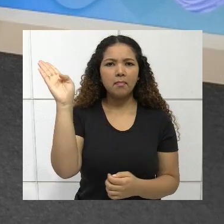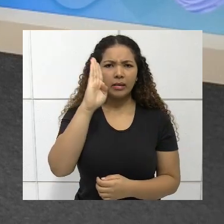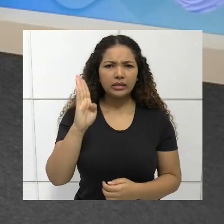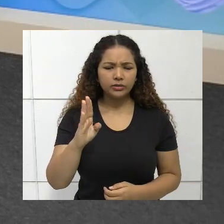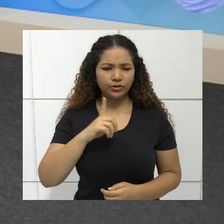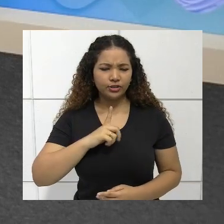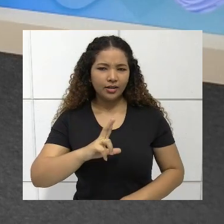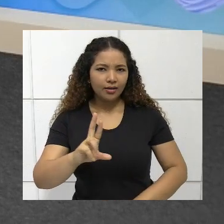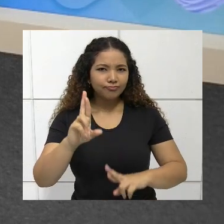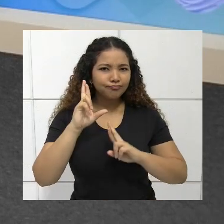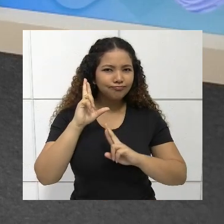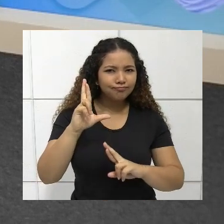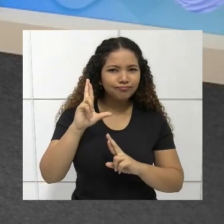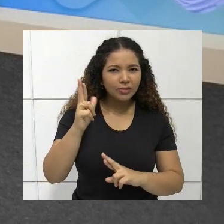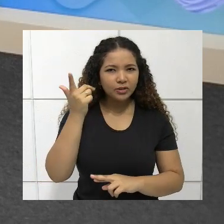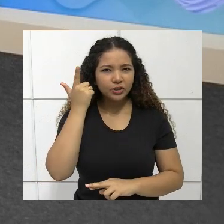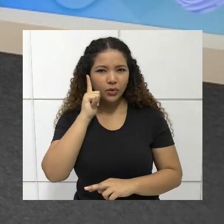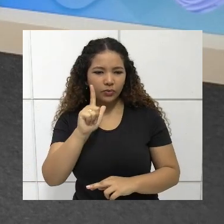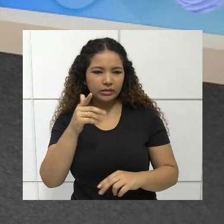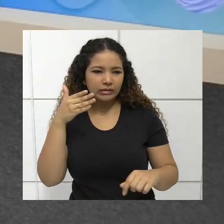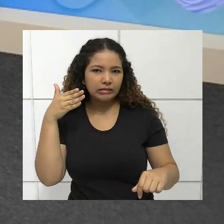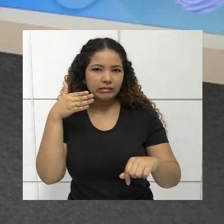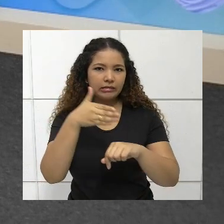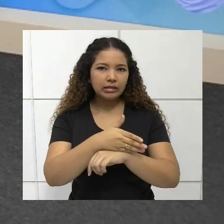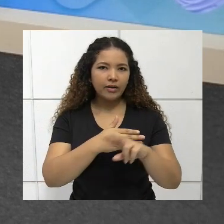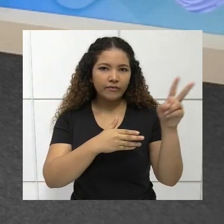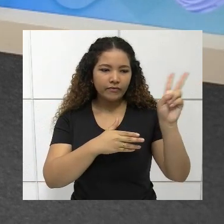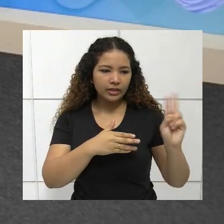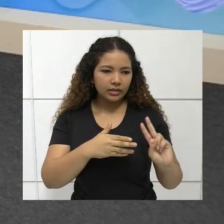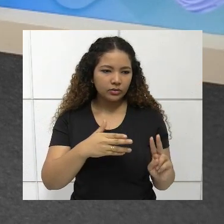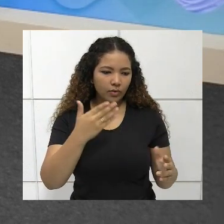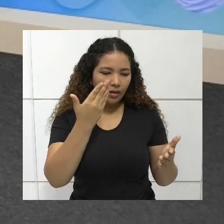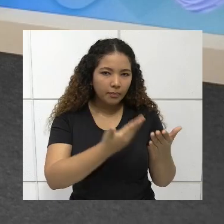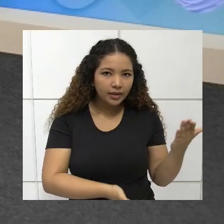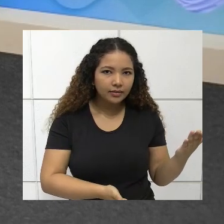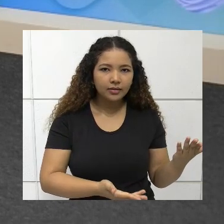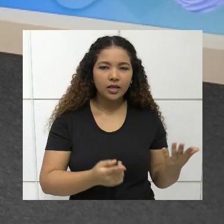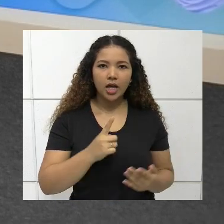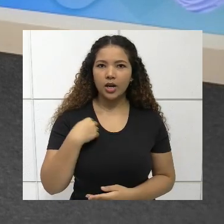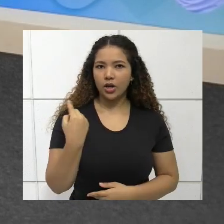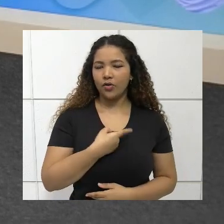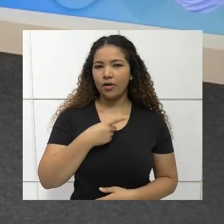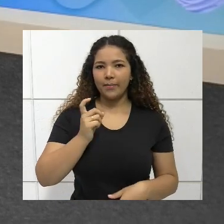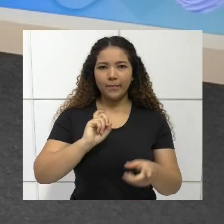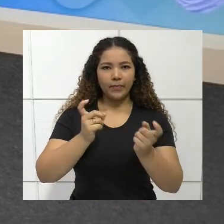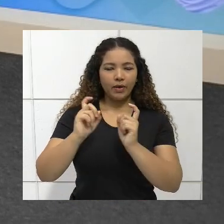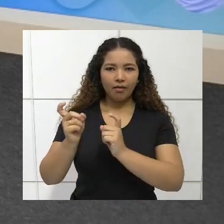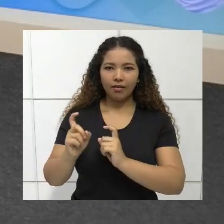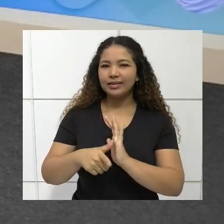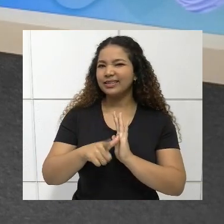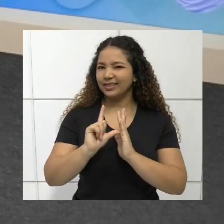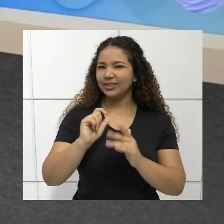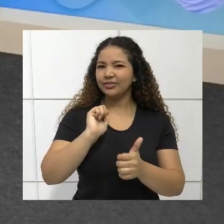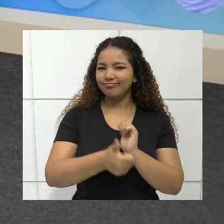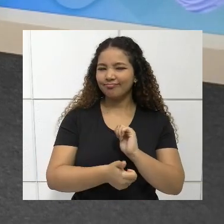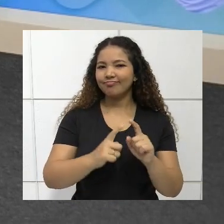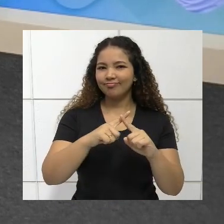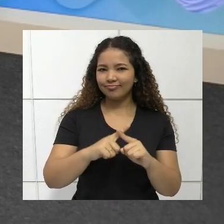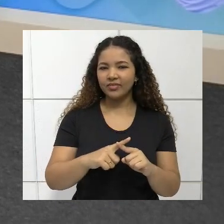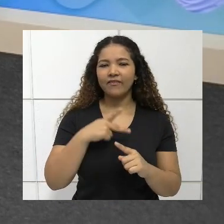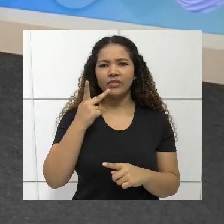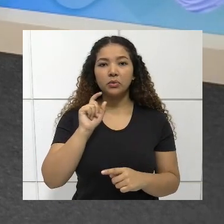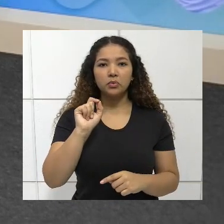de atropelar a fraca Venezuela. É verdade, dizíamos aqui ontem, antes, né, da partida, que